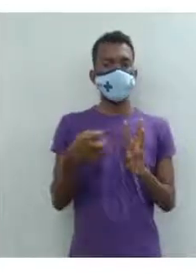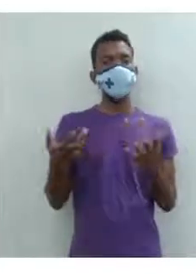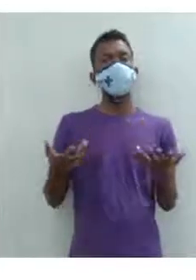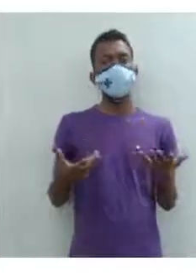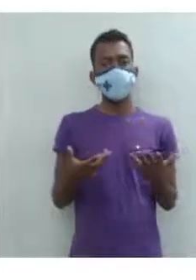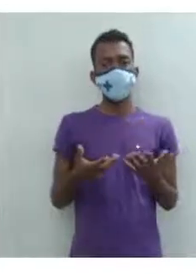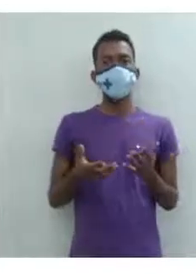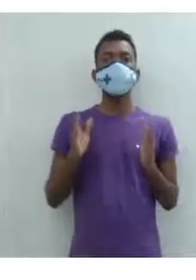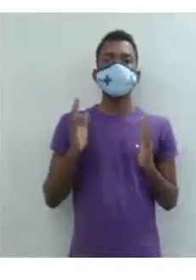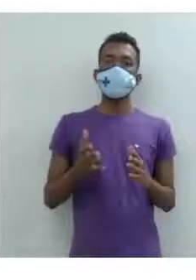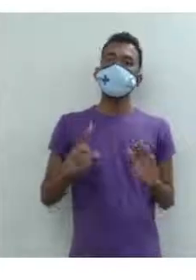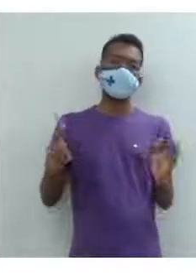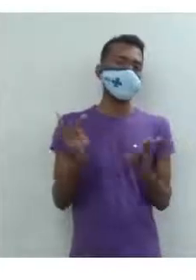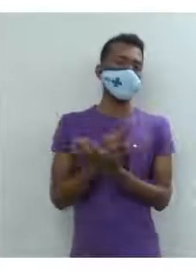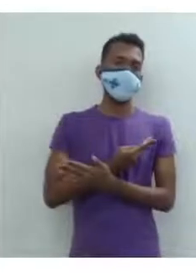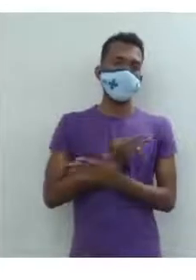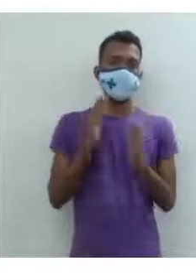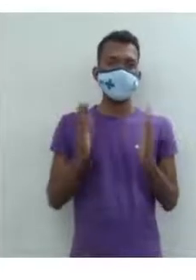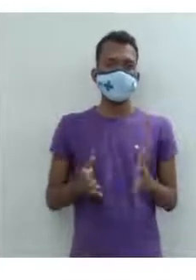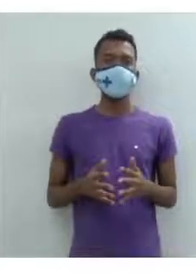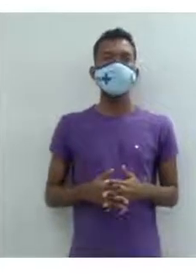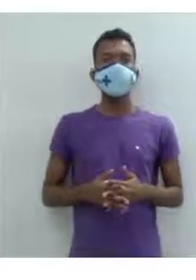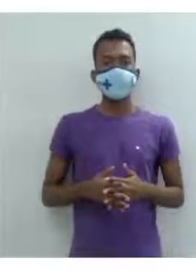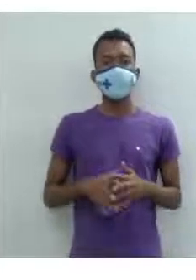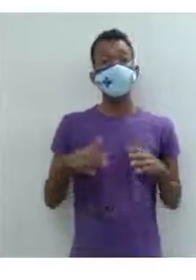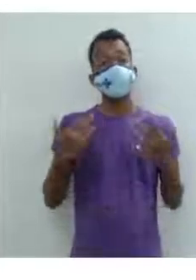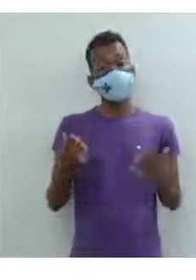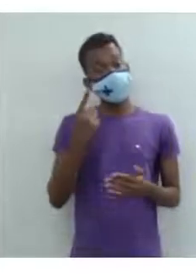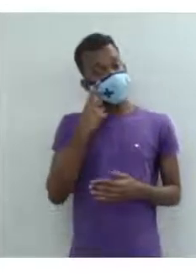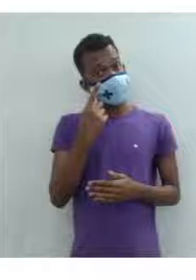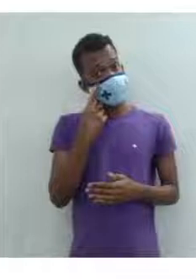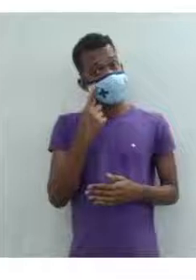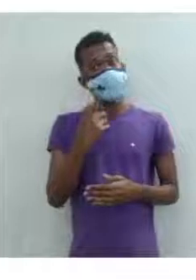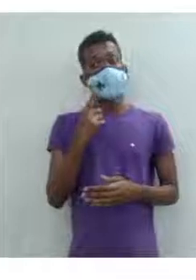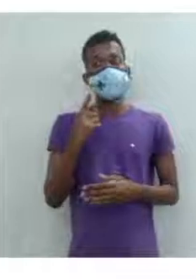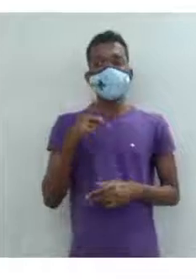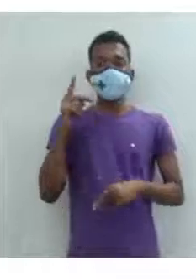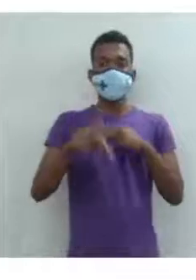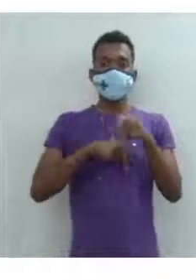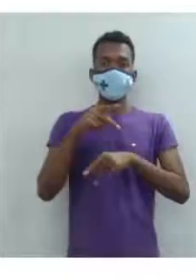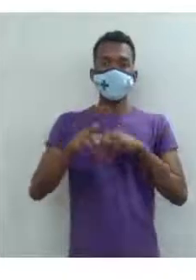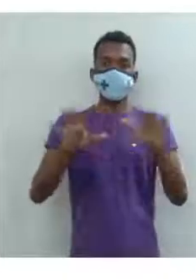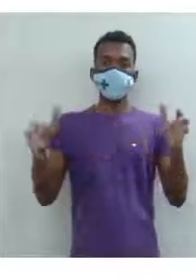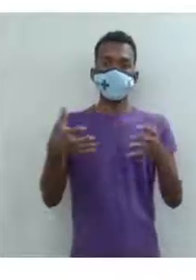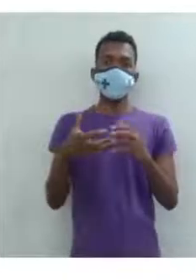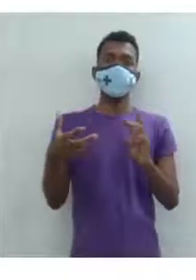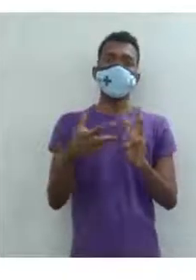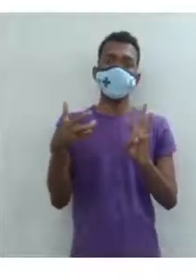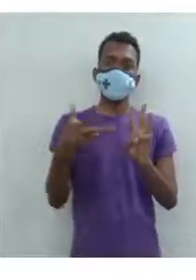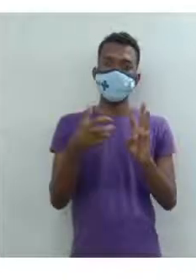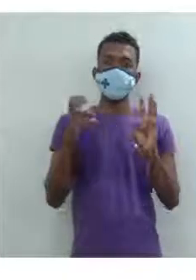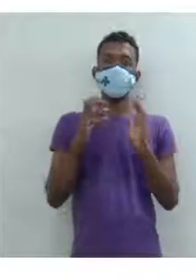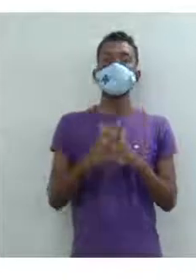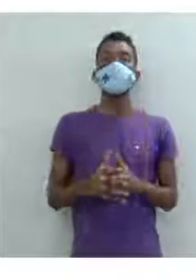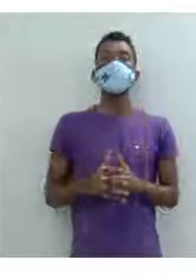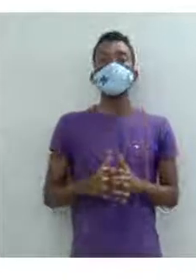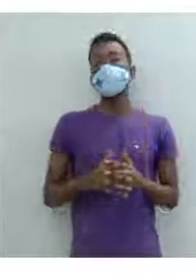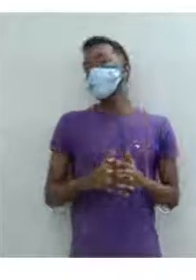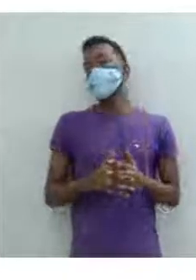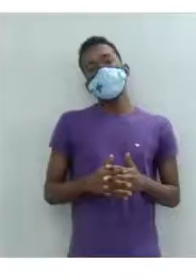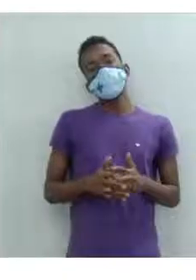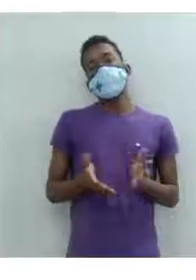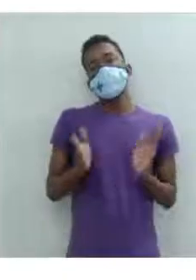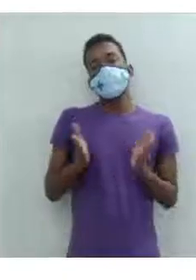população, né? Então, vejamos, então a população indígena, com base